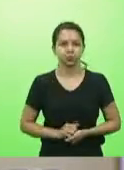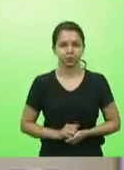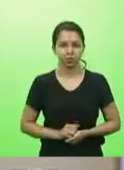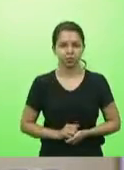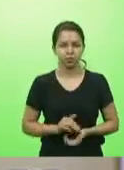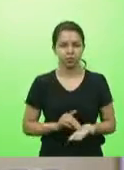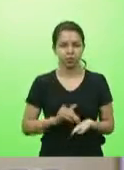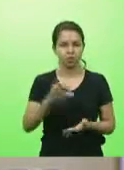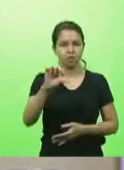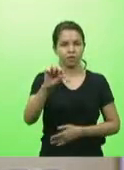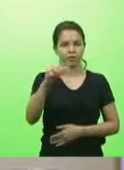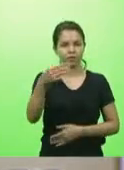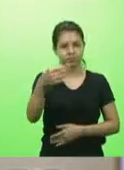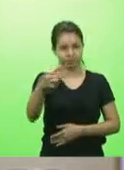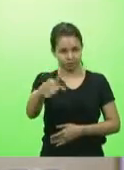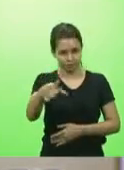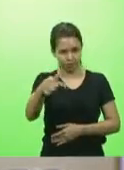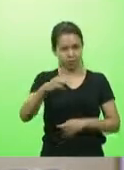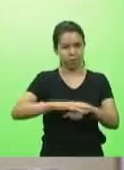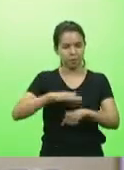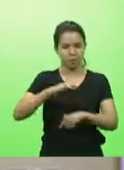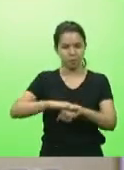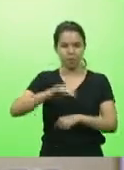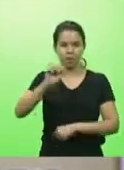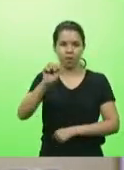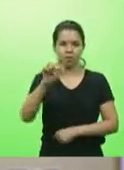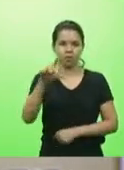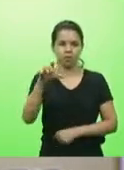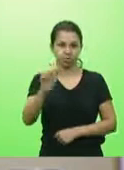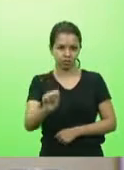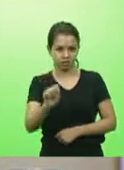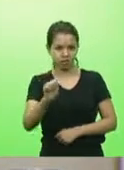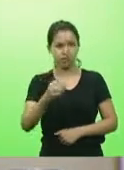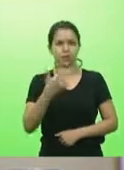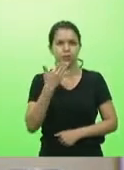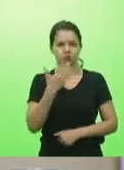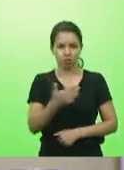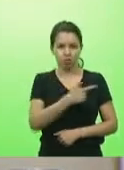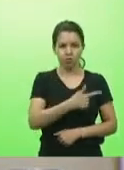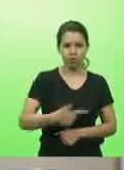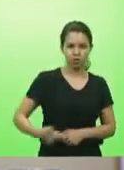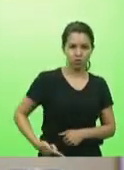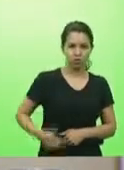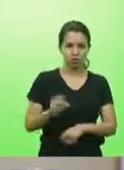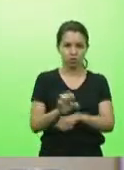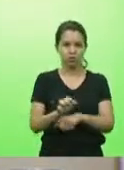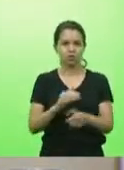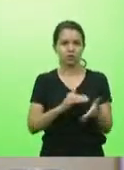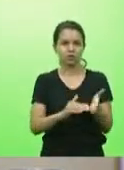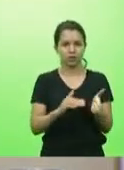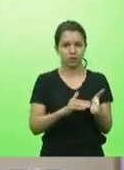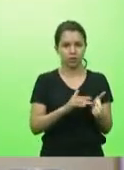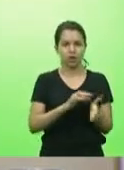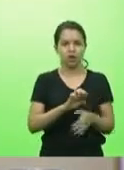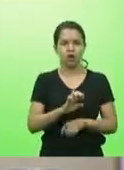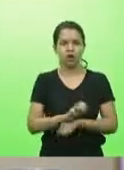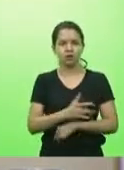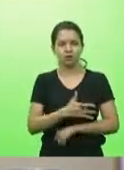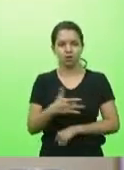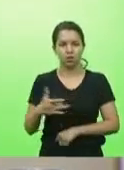Moção 97, autora deputada Ada De Luca, apelando ao governador do estado e ao secretário de Estado da Saúde que